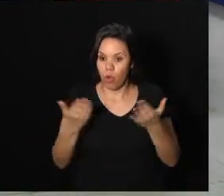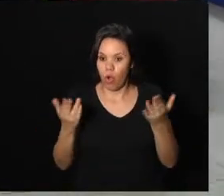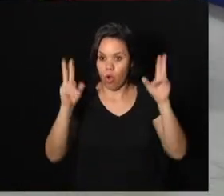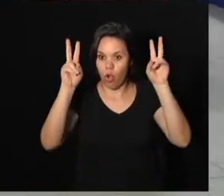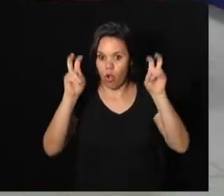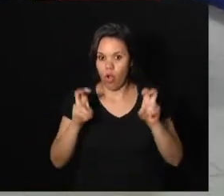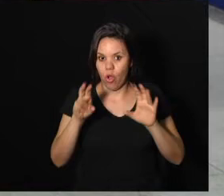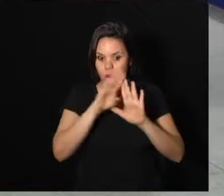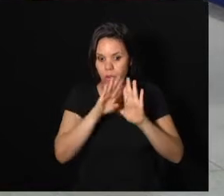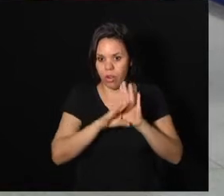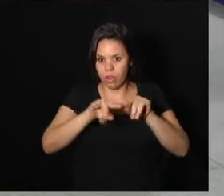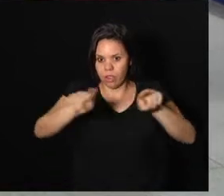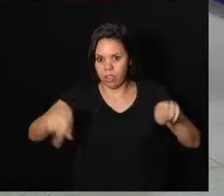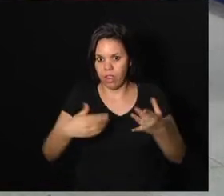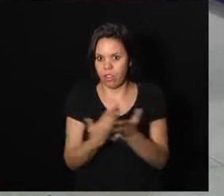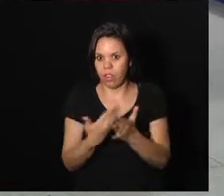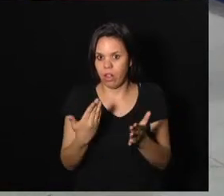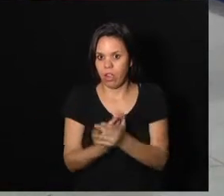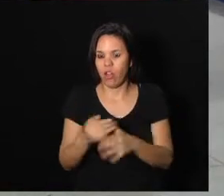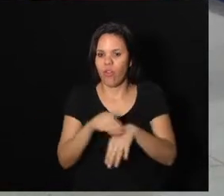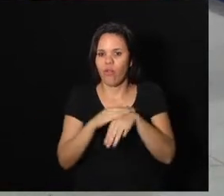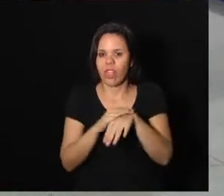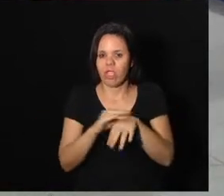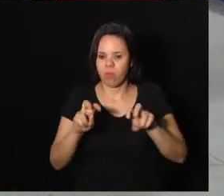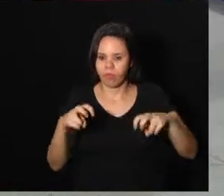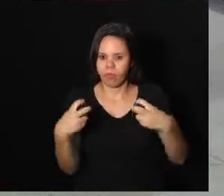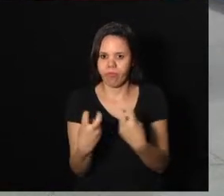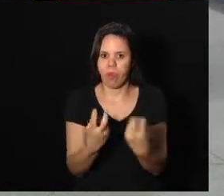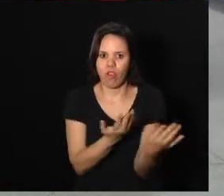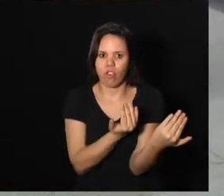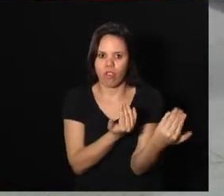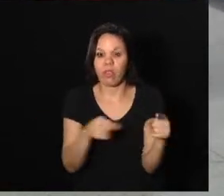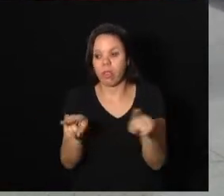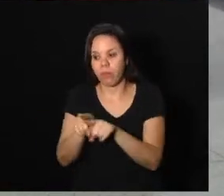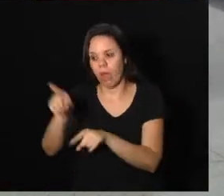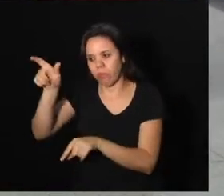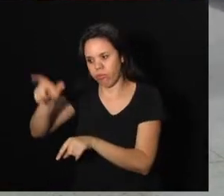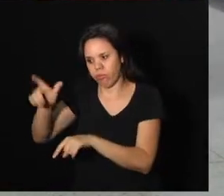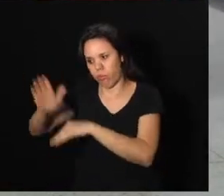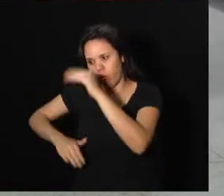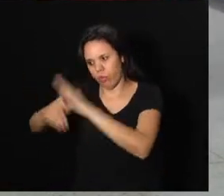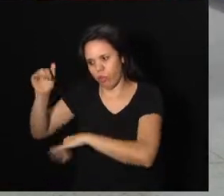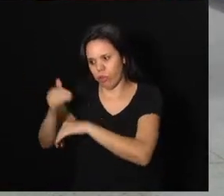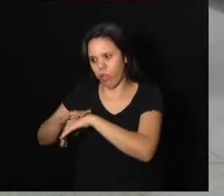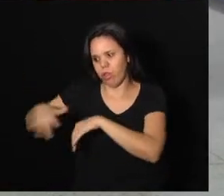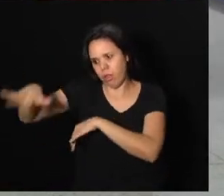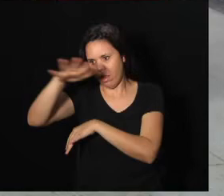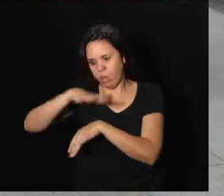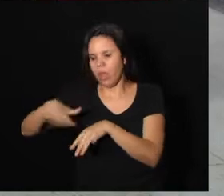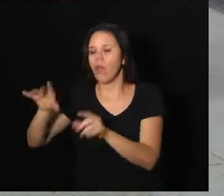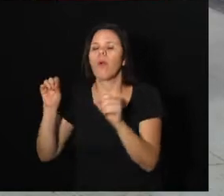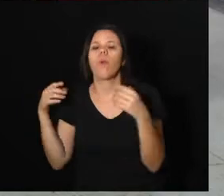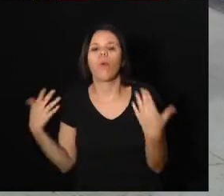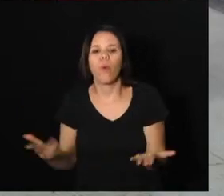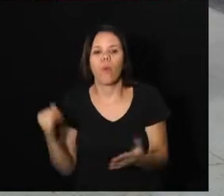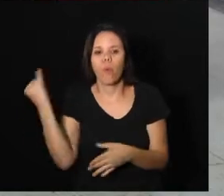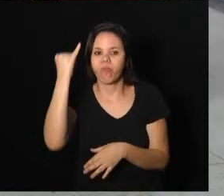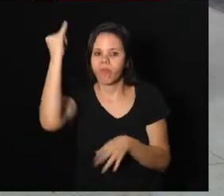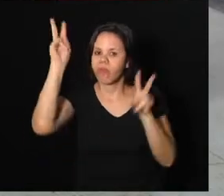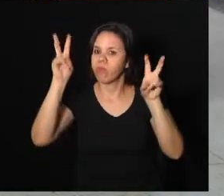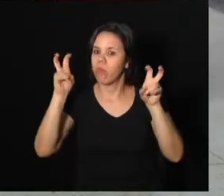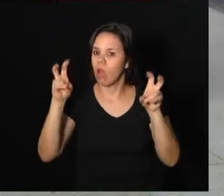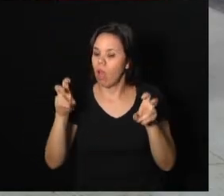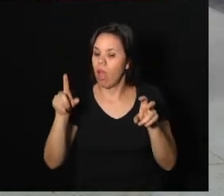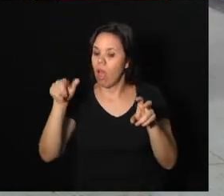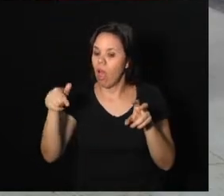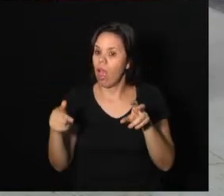hoje decidiu falar com estes jovens e com especialistas para falar de um assunto importante que impacta no